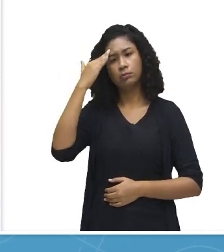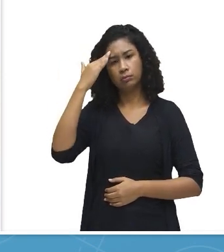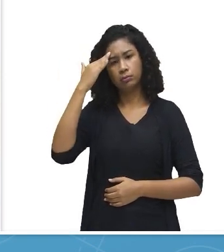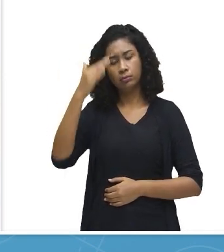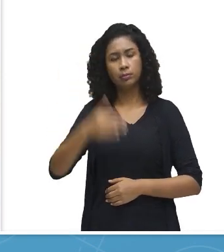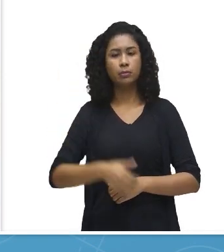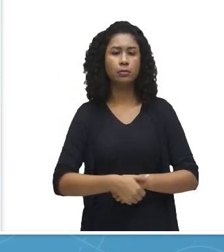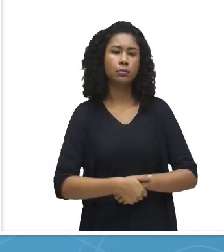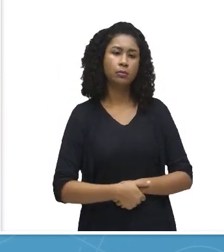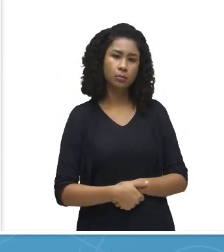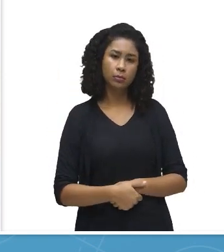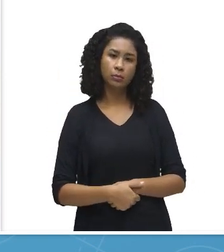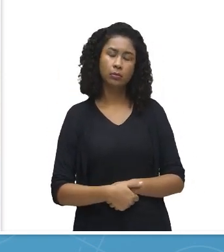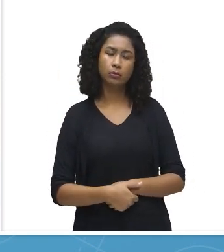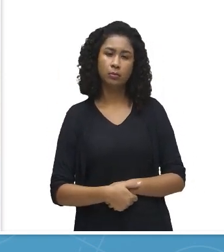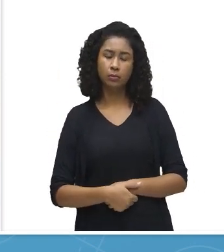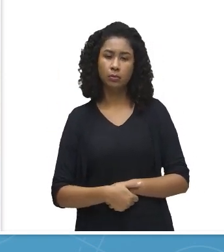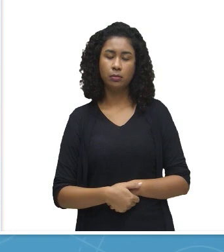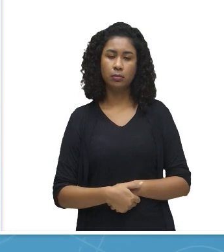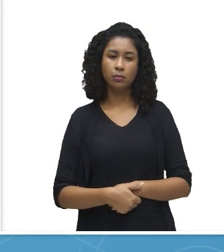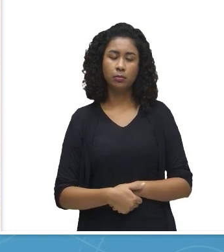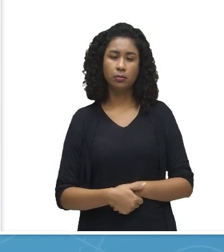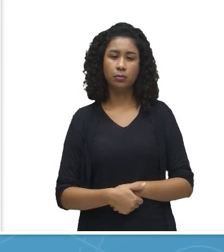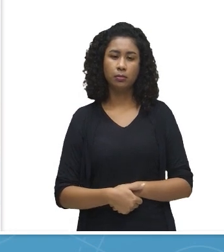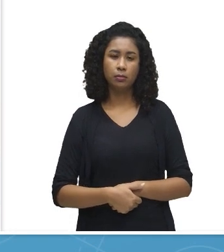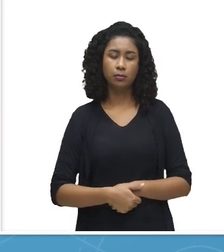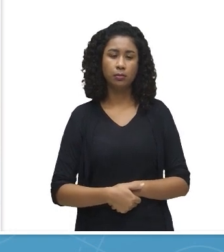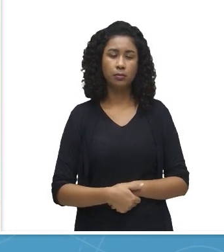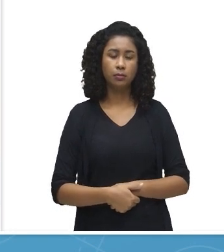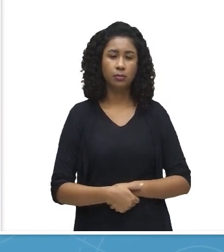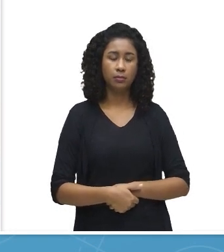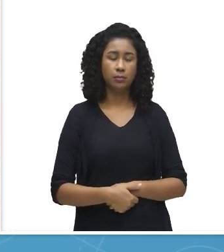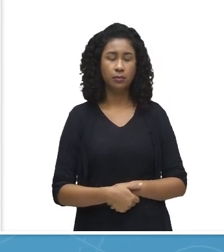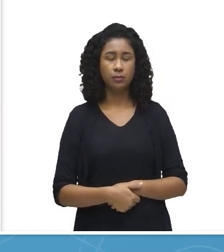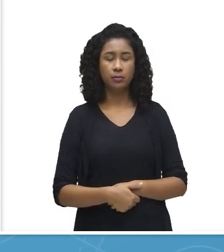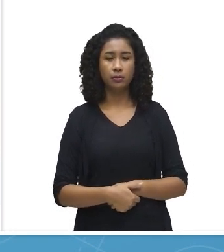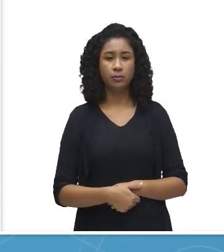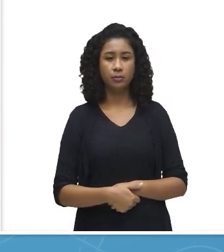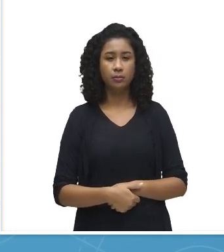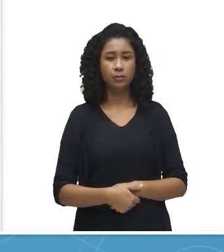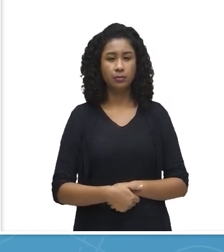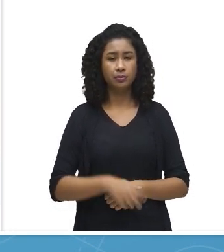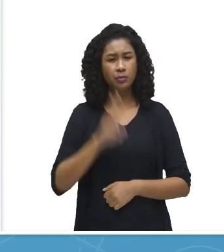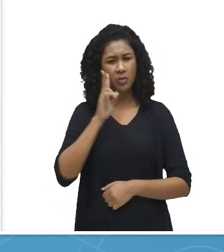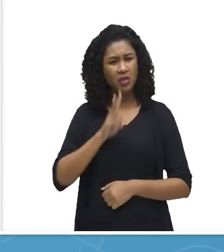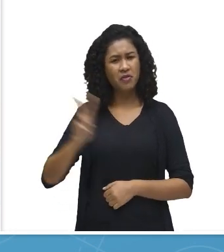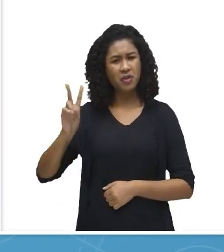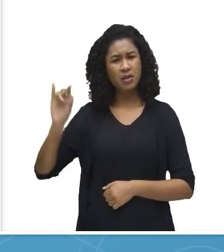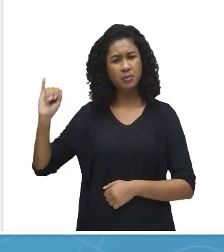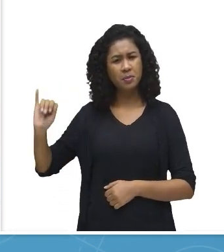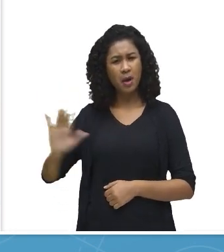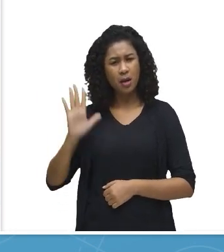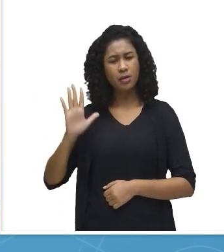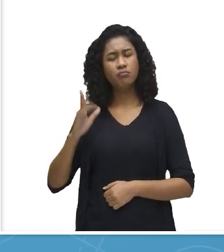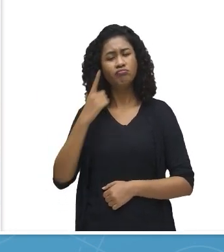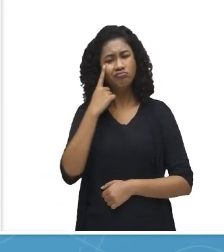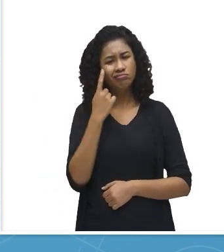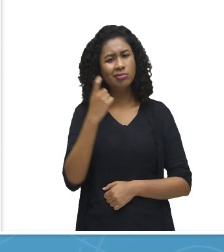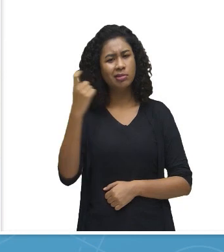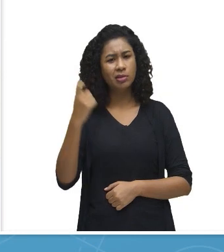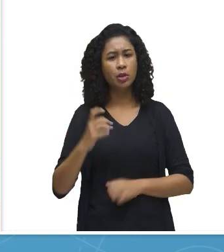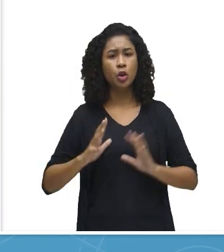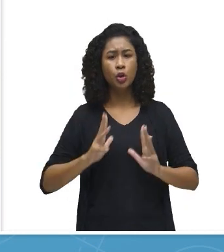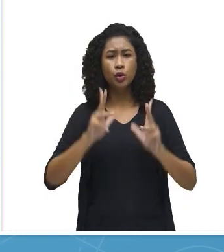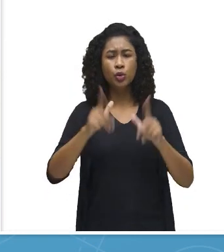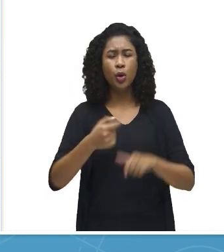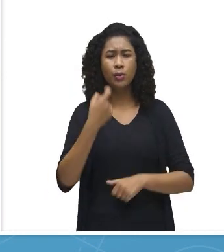né? Aqui nessa figura é bem interessante, você está vendo aqui todos os peixes seguindo um